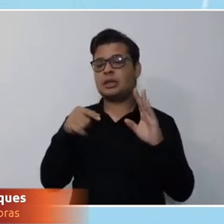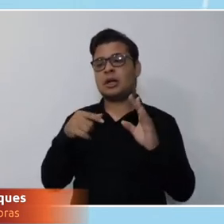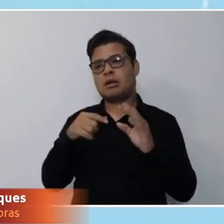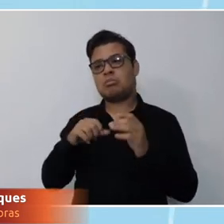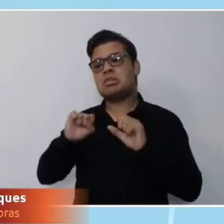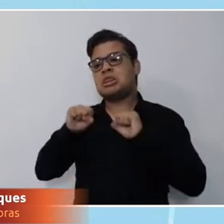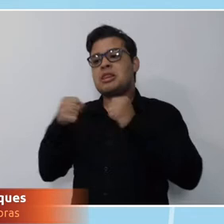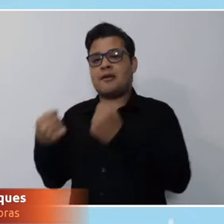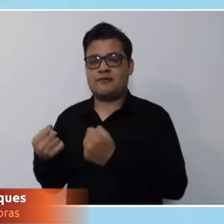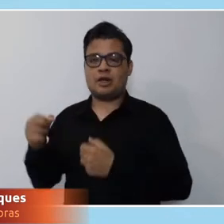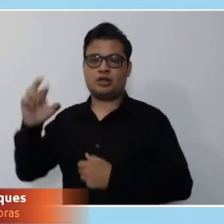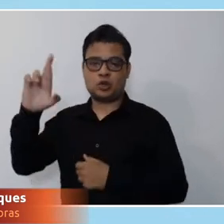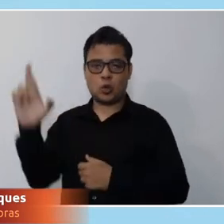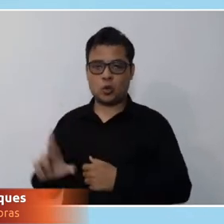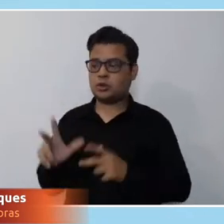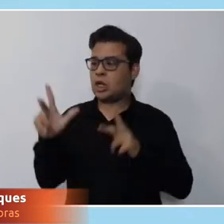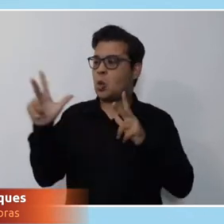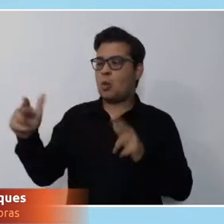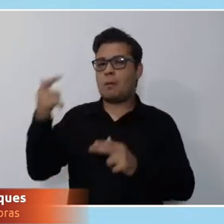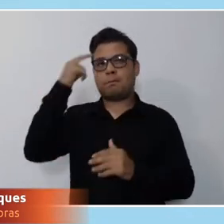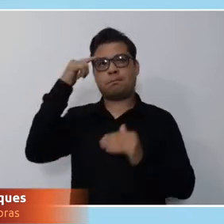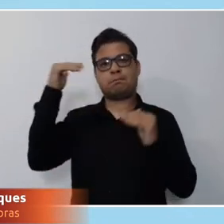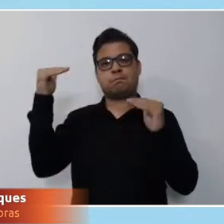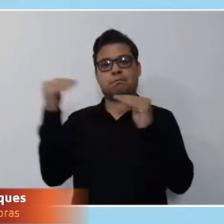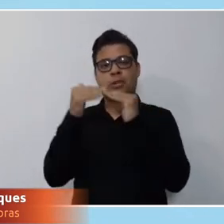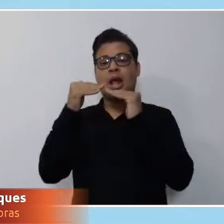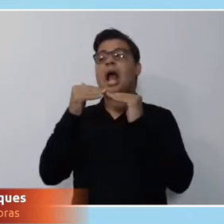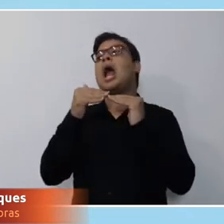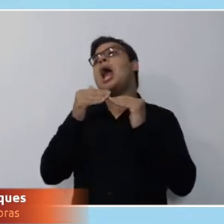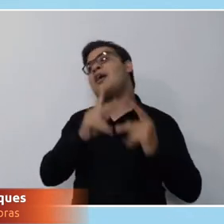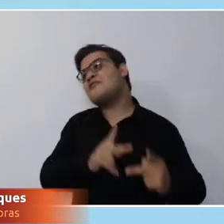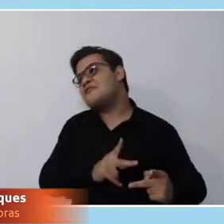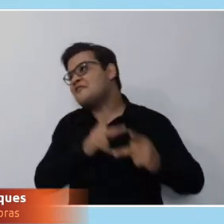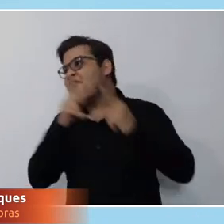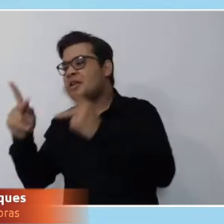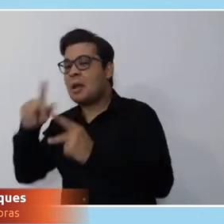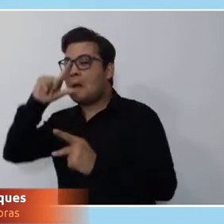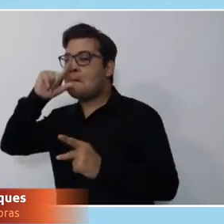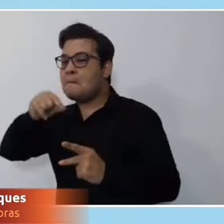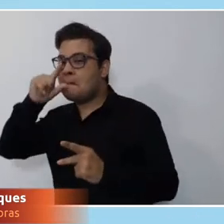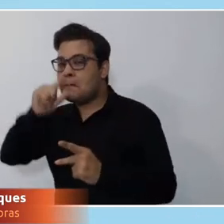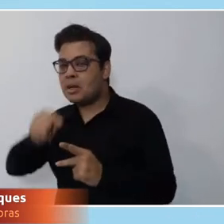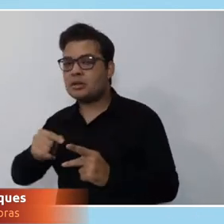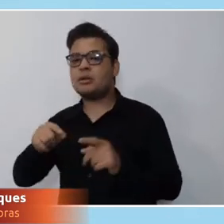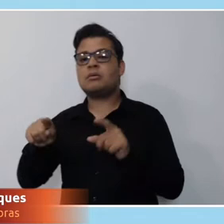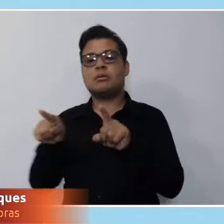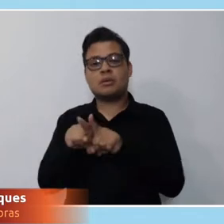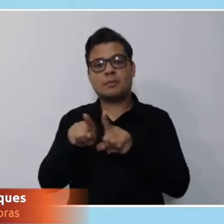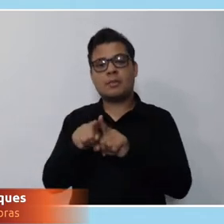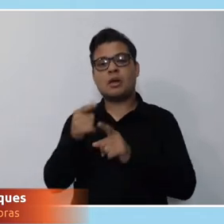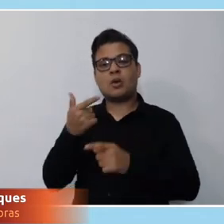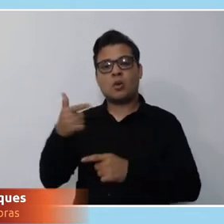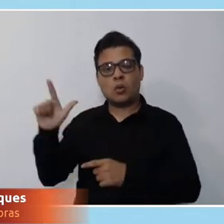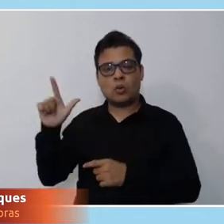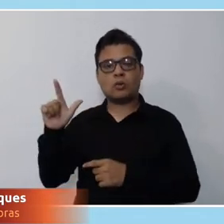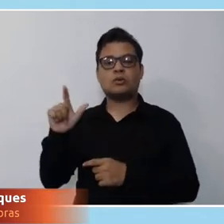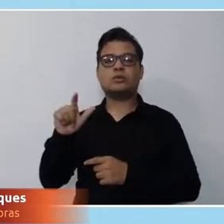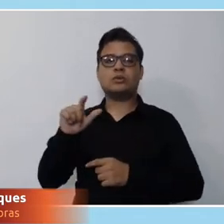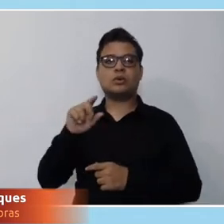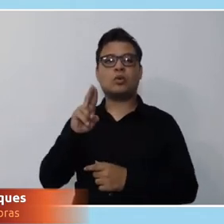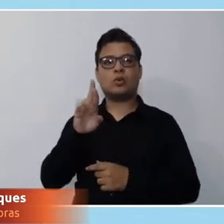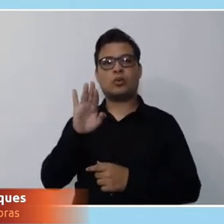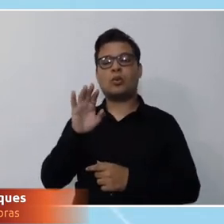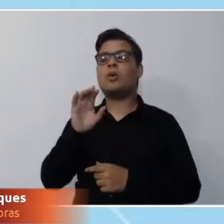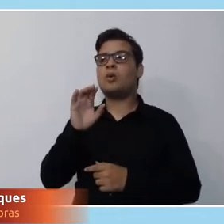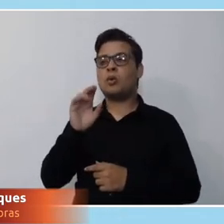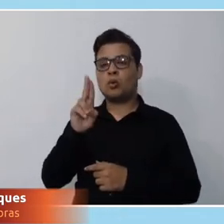grupos bolsonaristas, que é Vladimir Putin e o líder Orbán da Hungria. Os discursos dos dois líderes